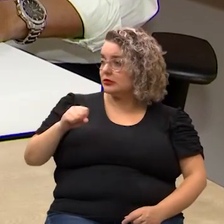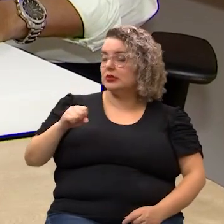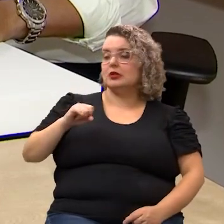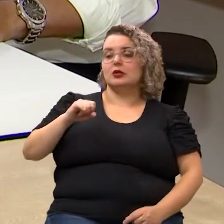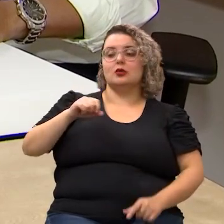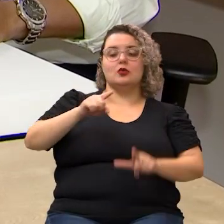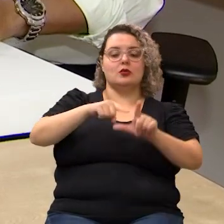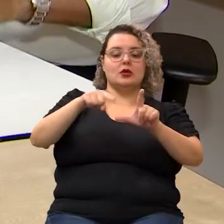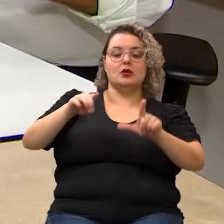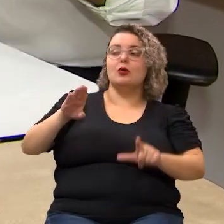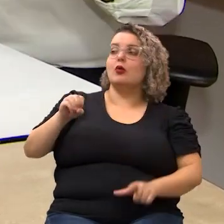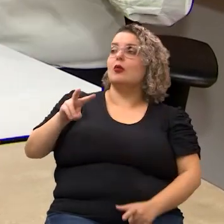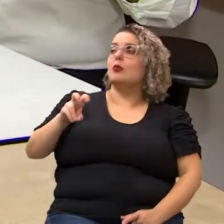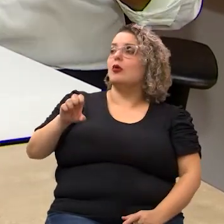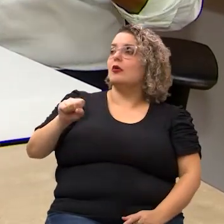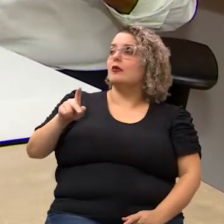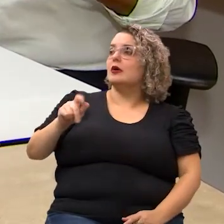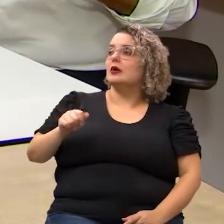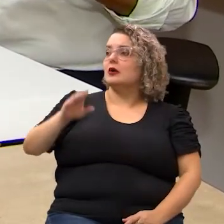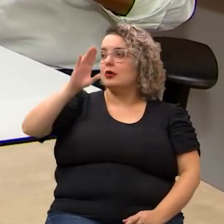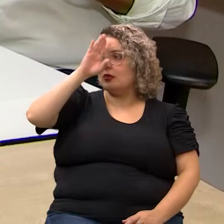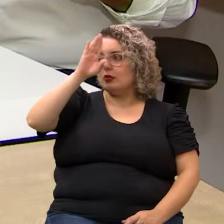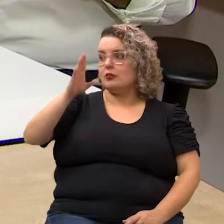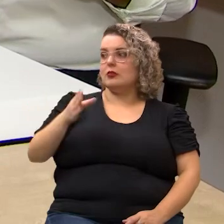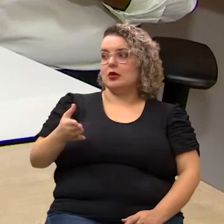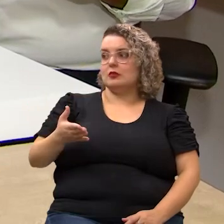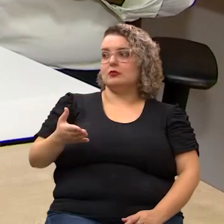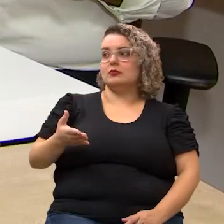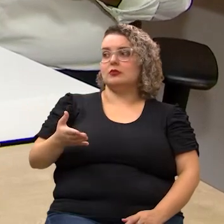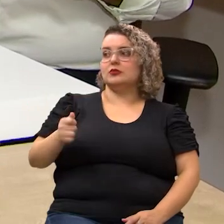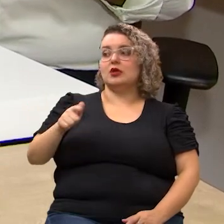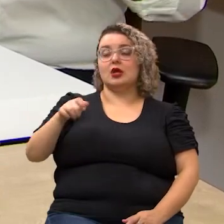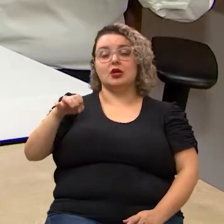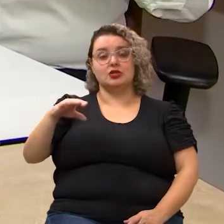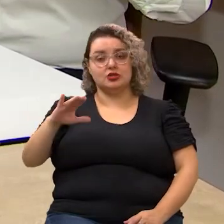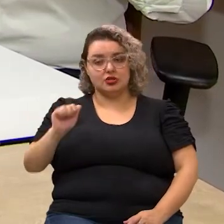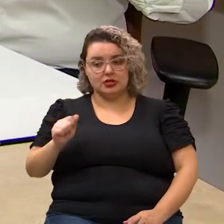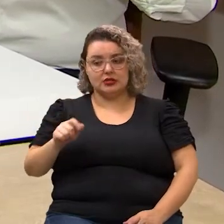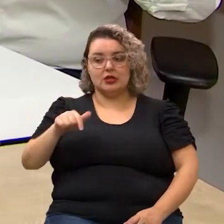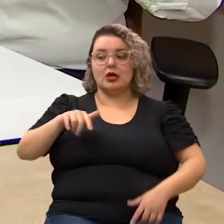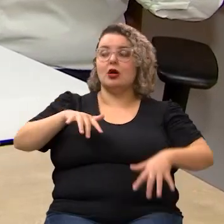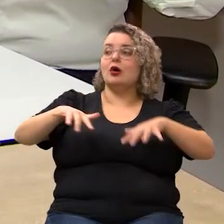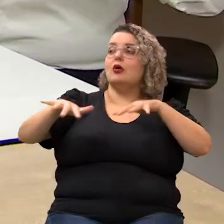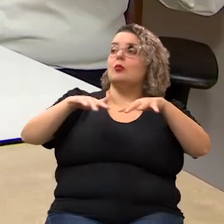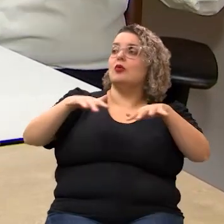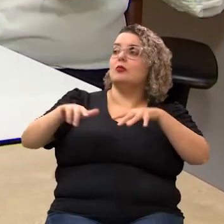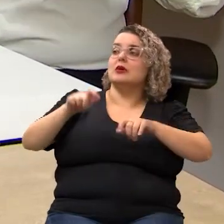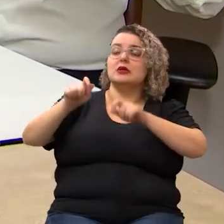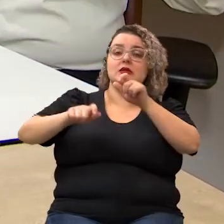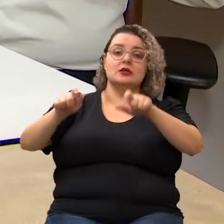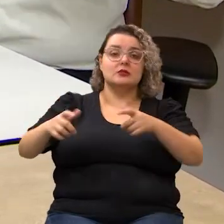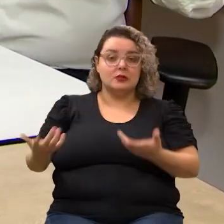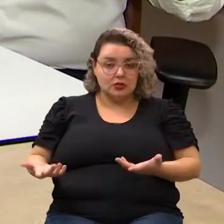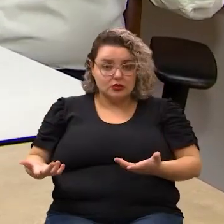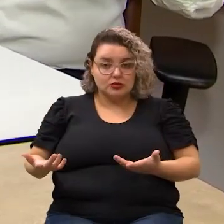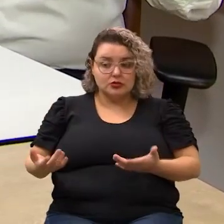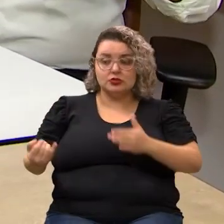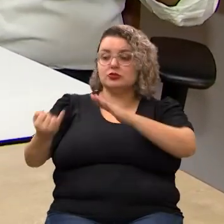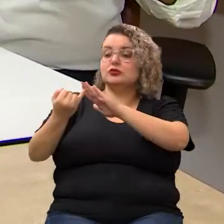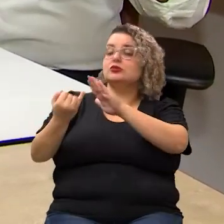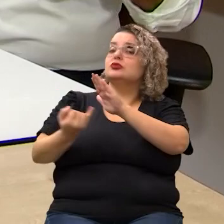O índice Ibovespa, o principal agente de influência no índice Ibovespa é a movimentação que as pessoas